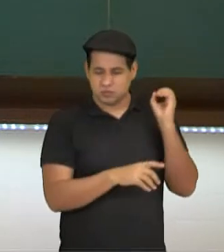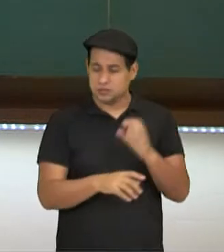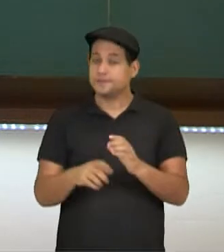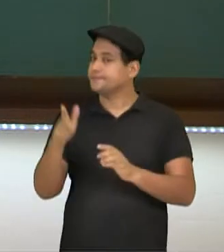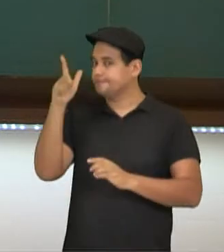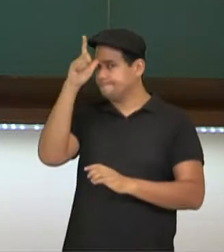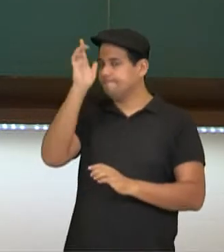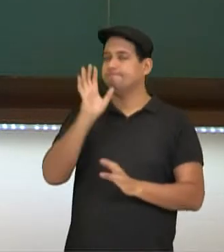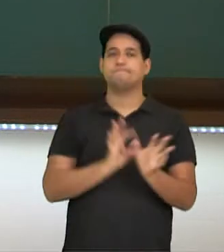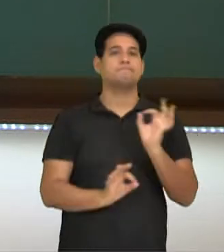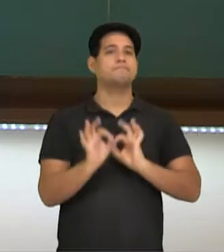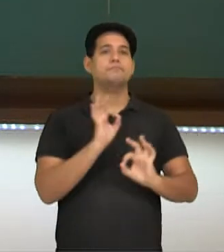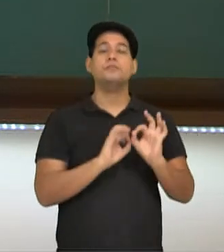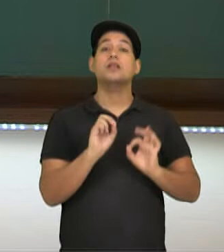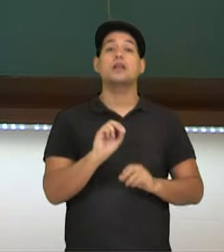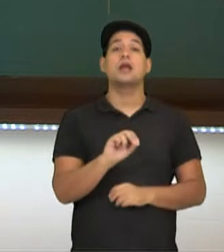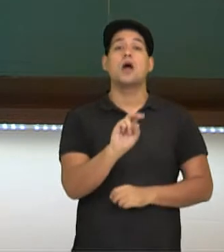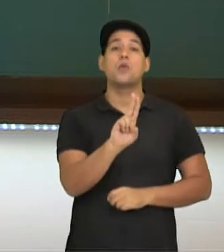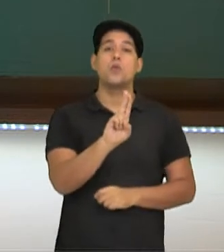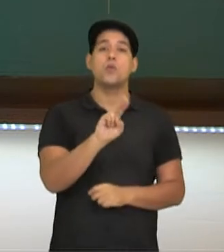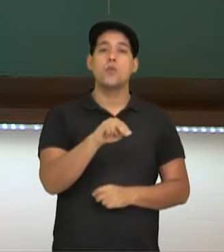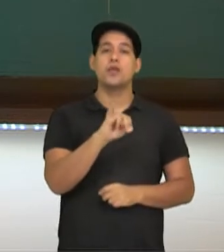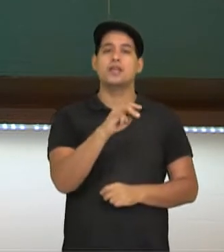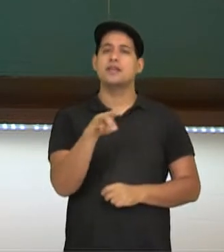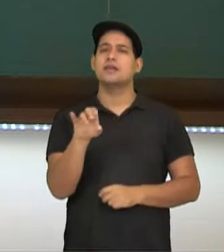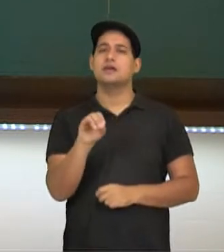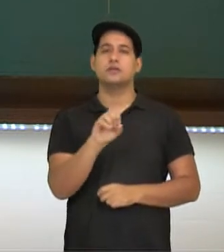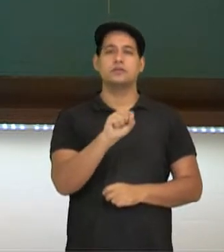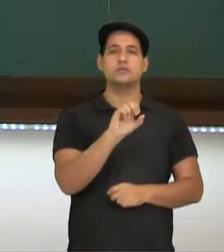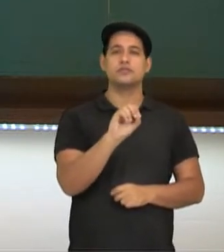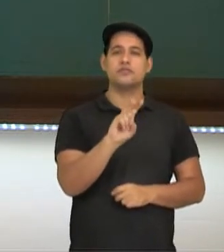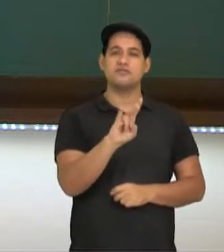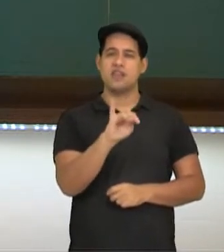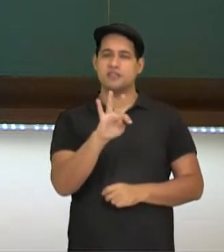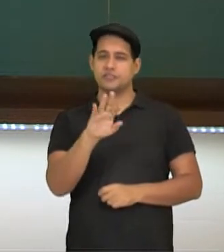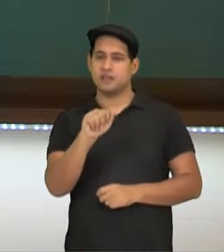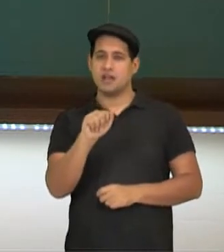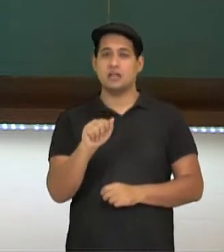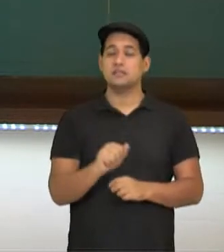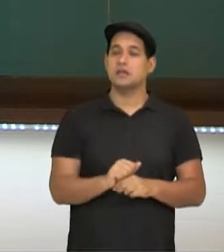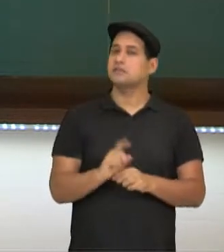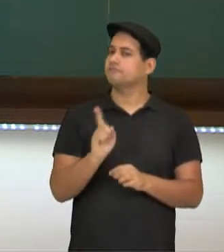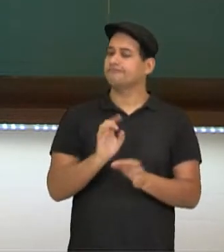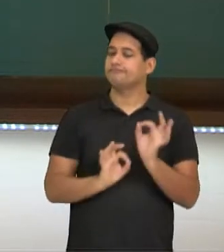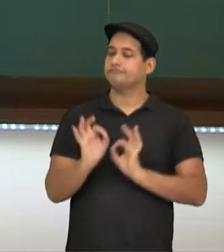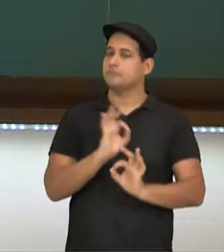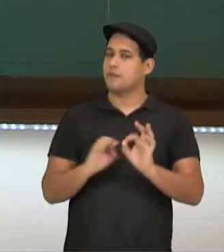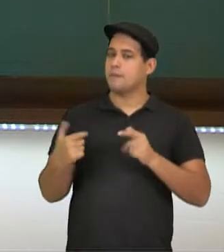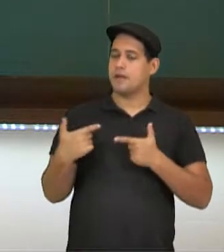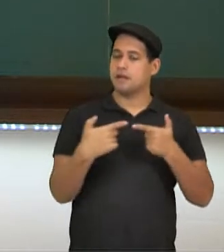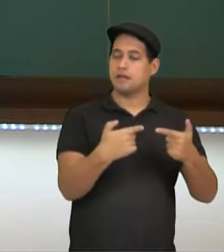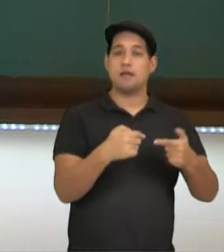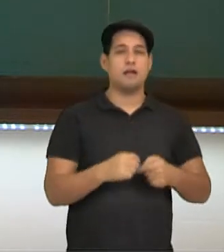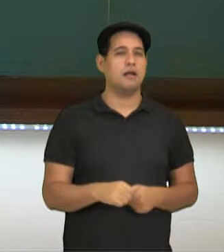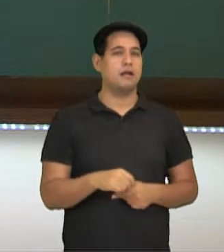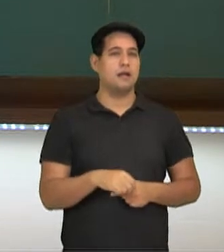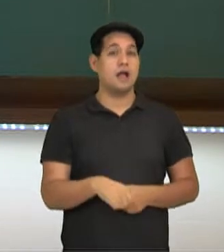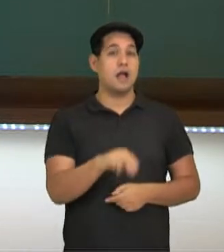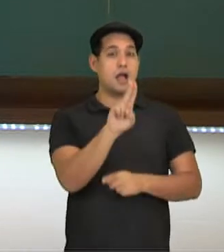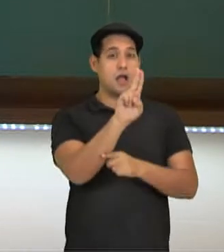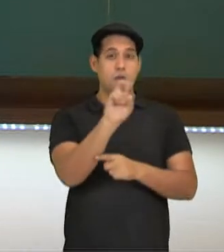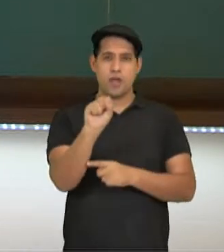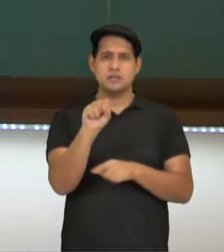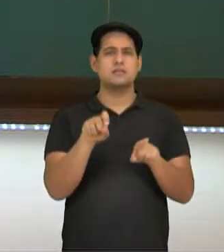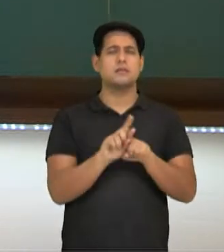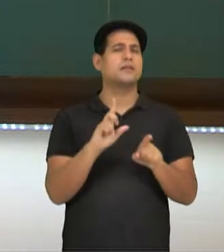que a União Soviética não se envolvesse na guerra que está por vir. Segundo esse pacto, a União Soviética ia ficar tranquila, não